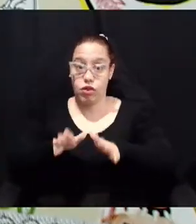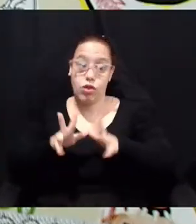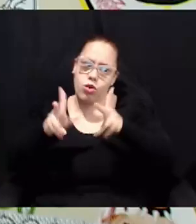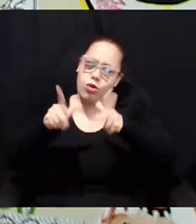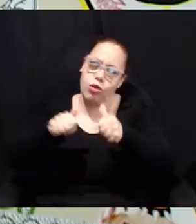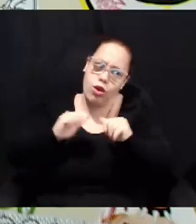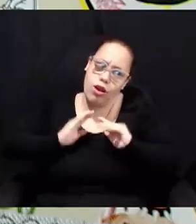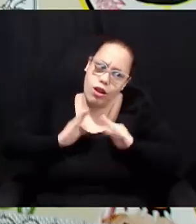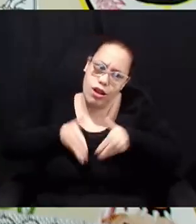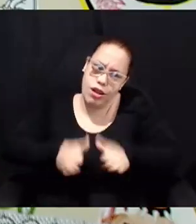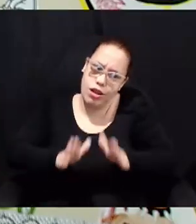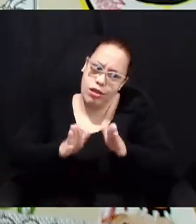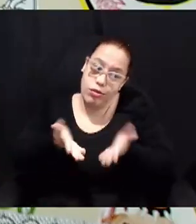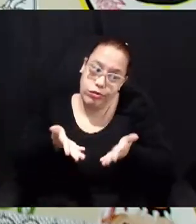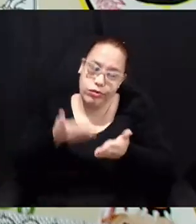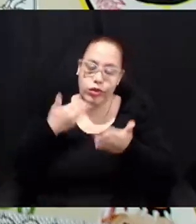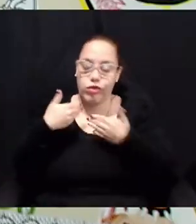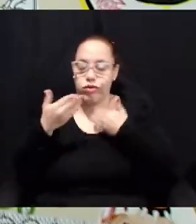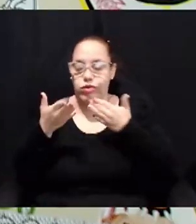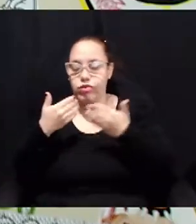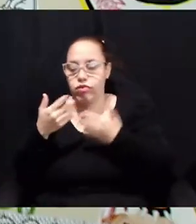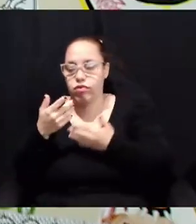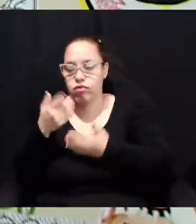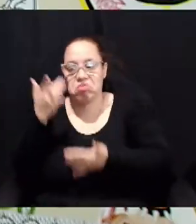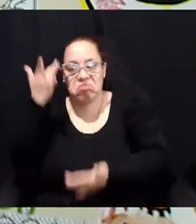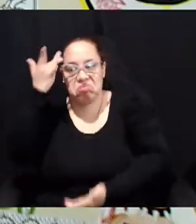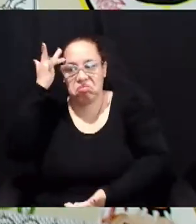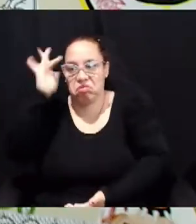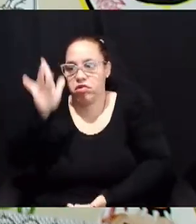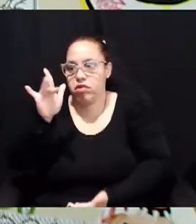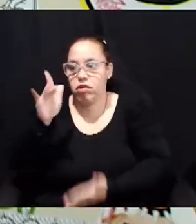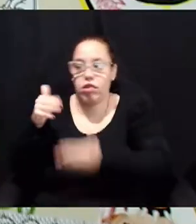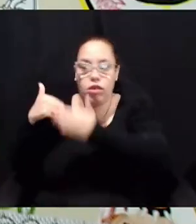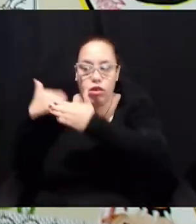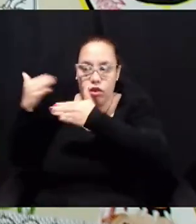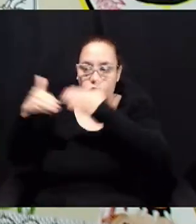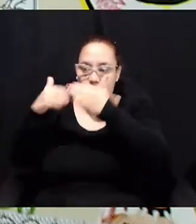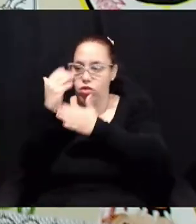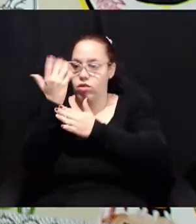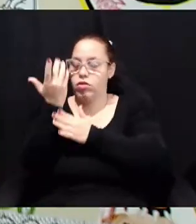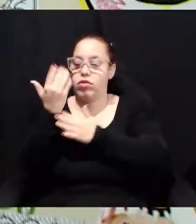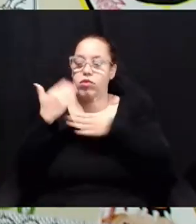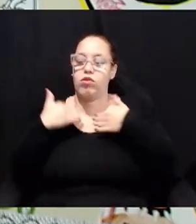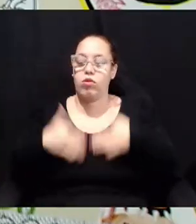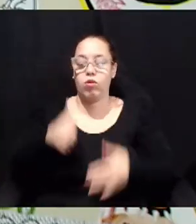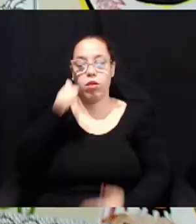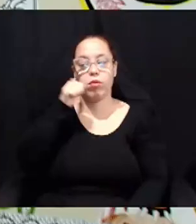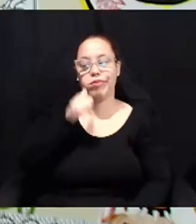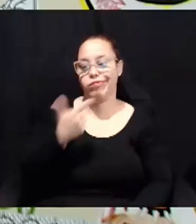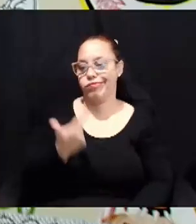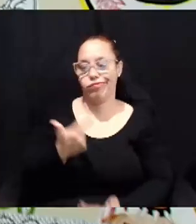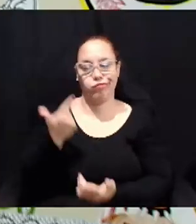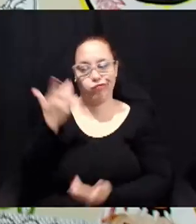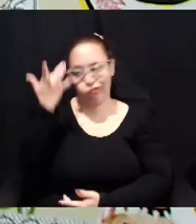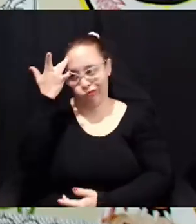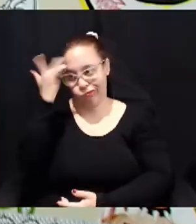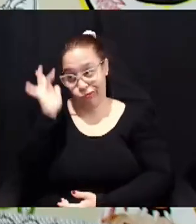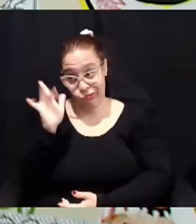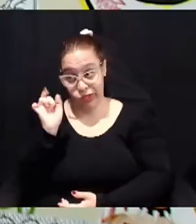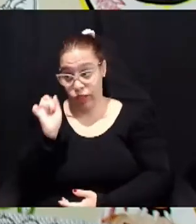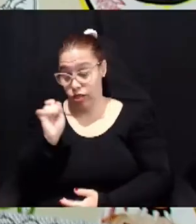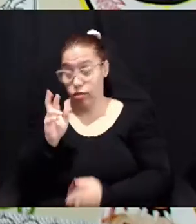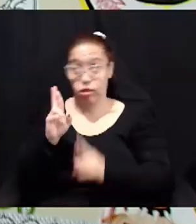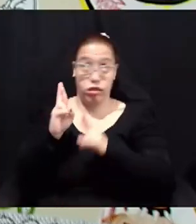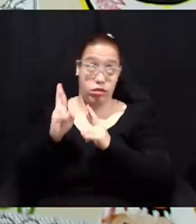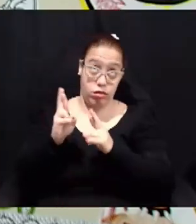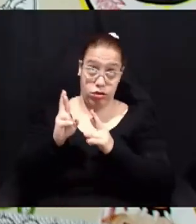E quando a gente vai conversar, as pessoas às vezes nem sabem os processos que acontecem no corpo da mulher, não sabem o que é esperado no desenvolvimento do